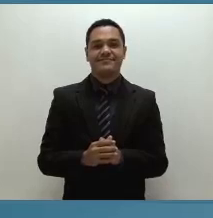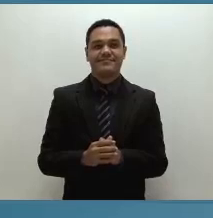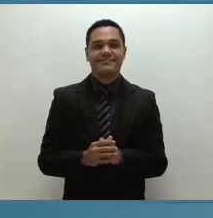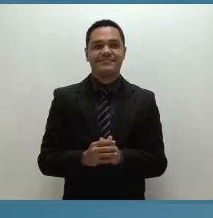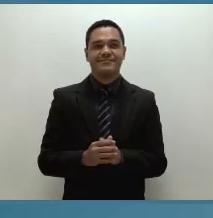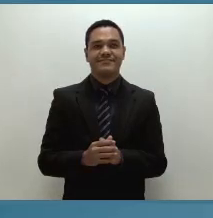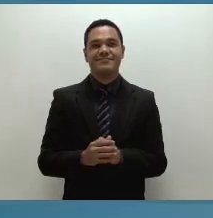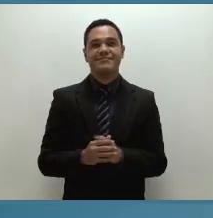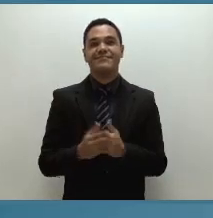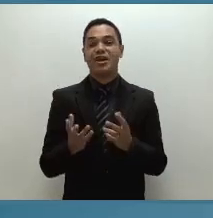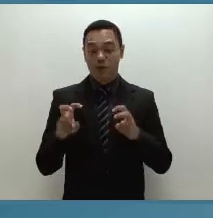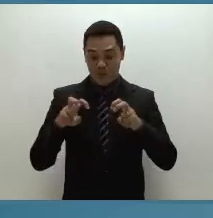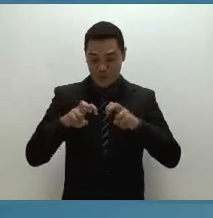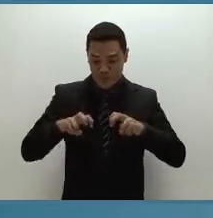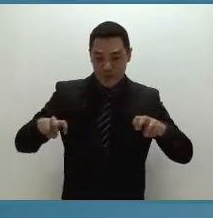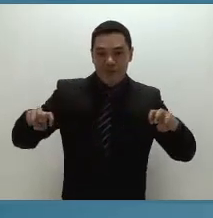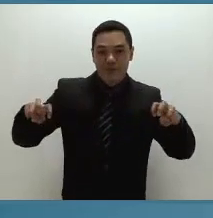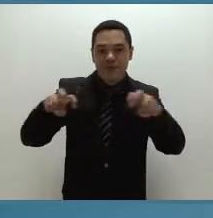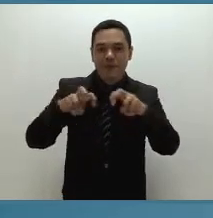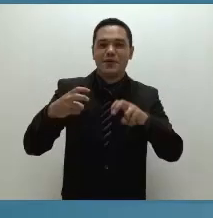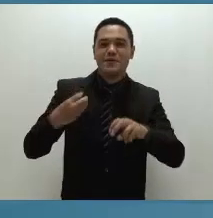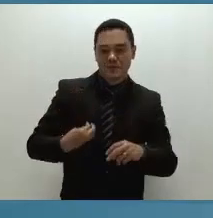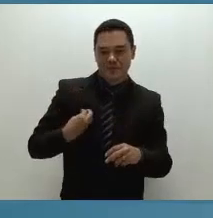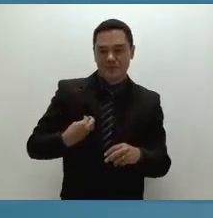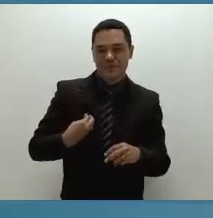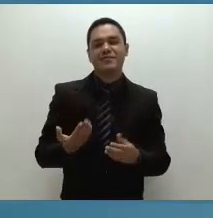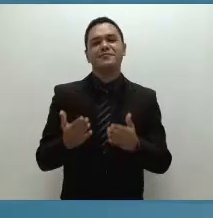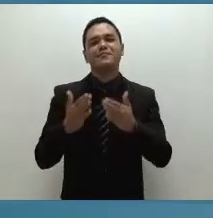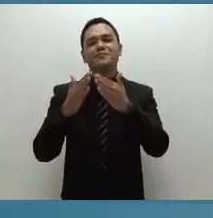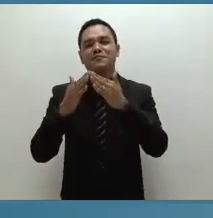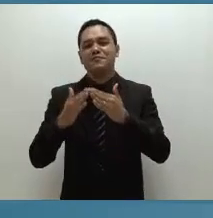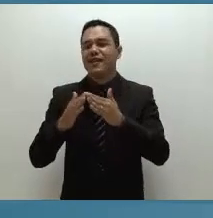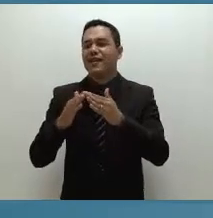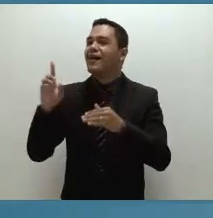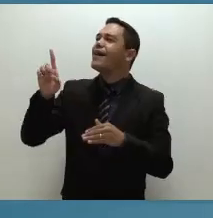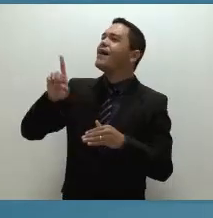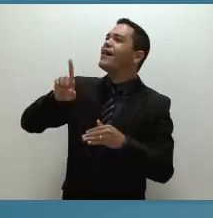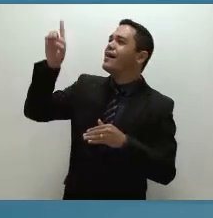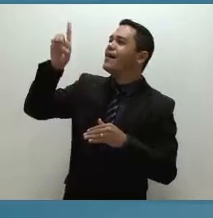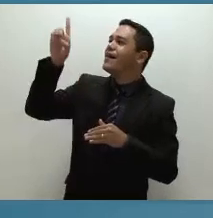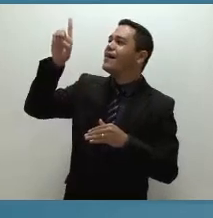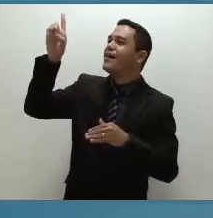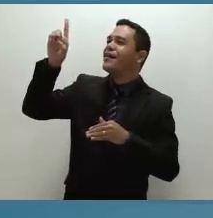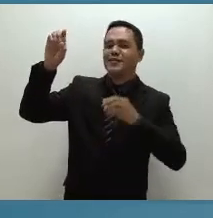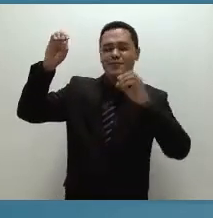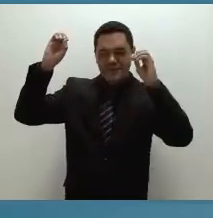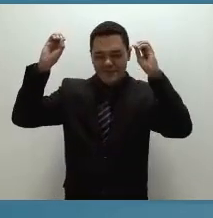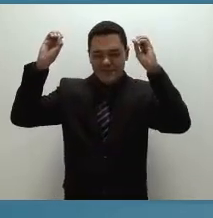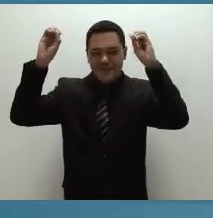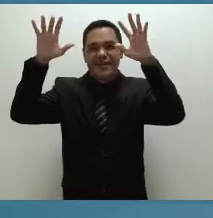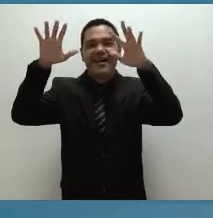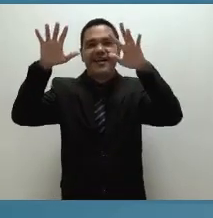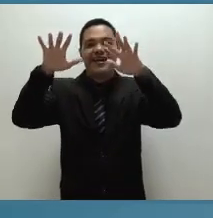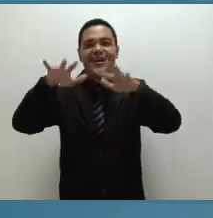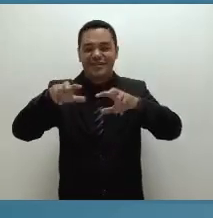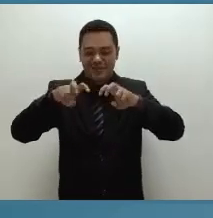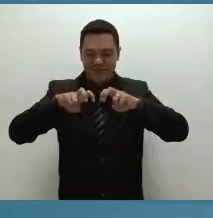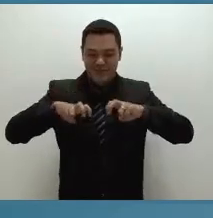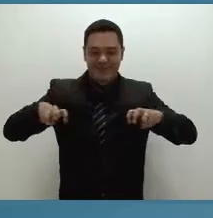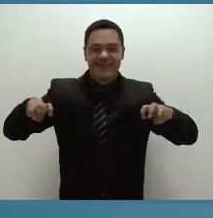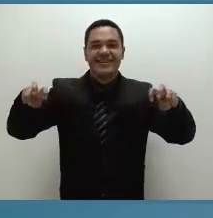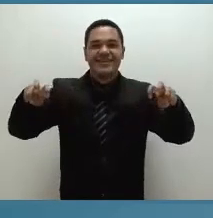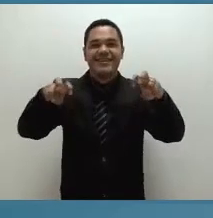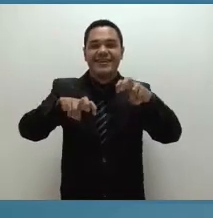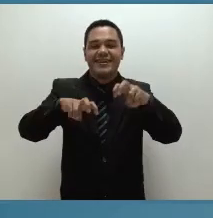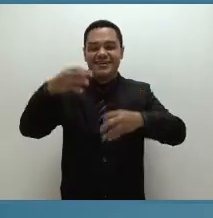Havendo o quórum, eu invoco a proteção de Deus Pai, Deus Filho